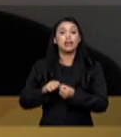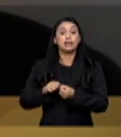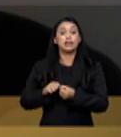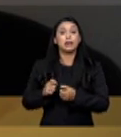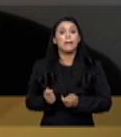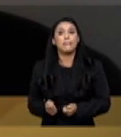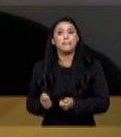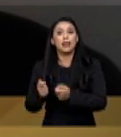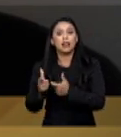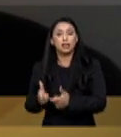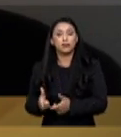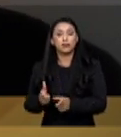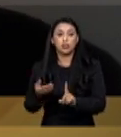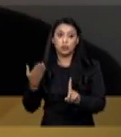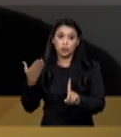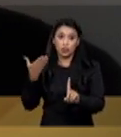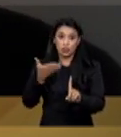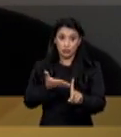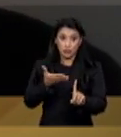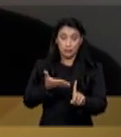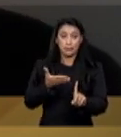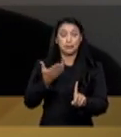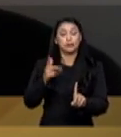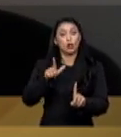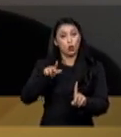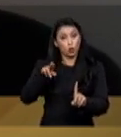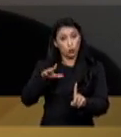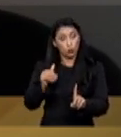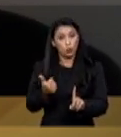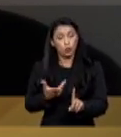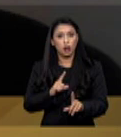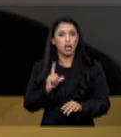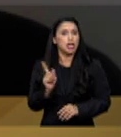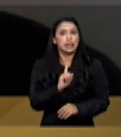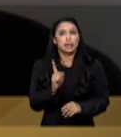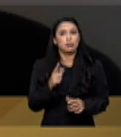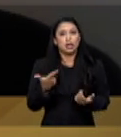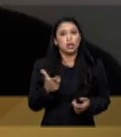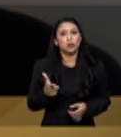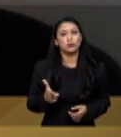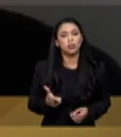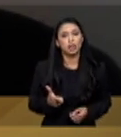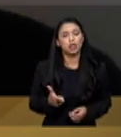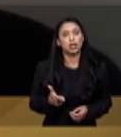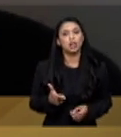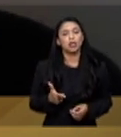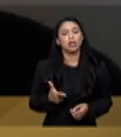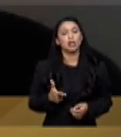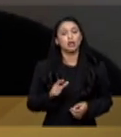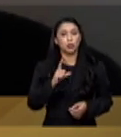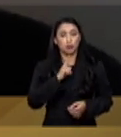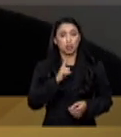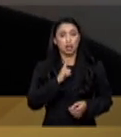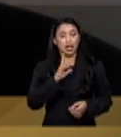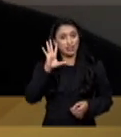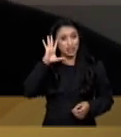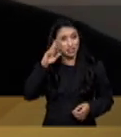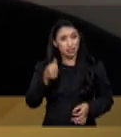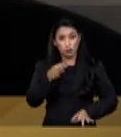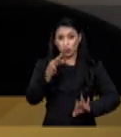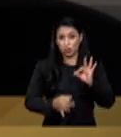benefício e recebidas pelo paciente, nem tampouco vínculo inerente às imputações